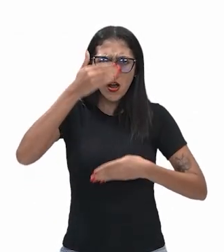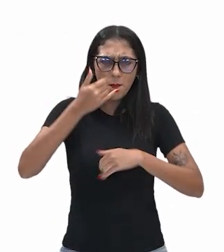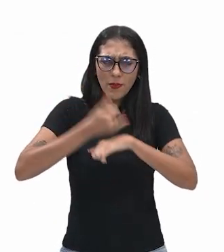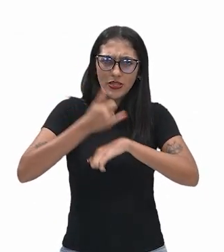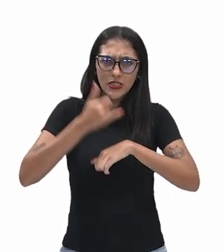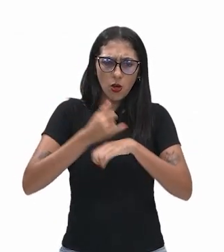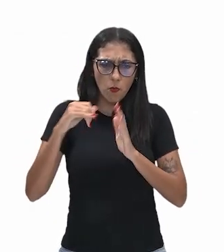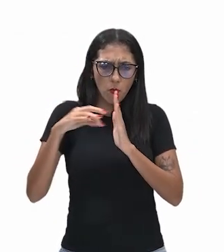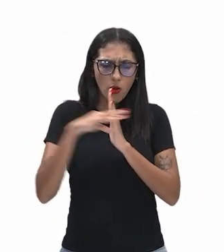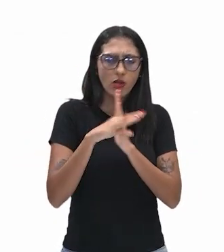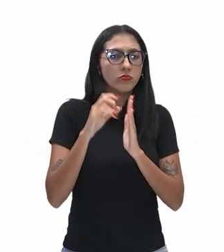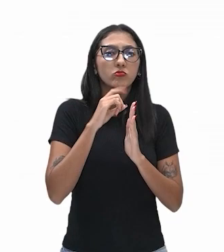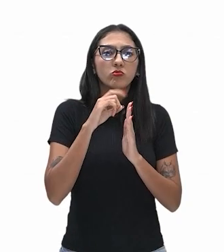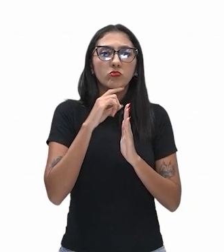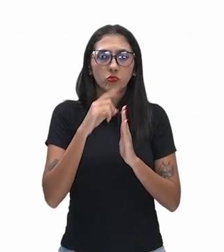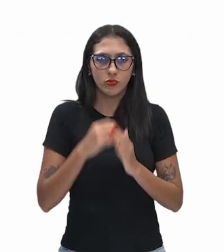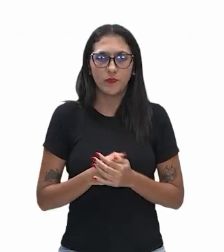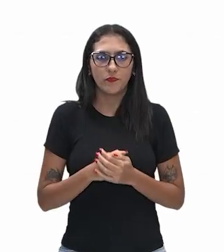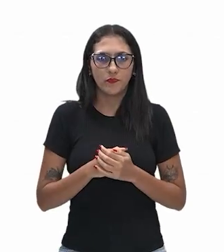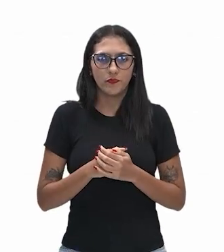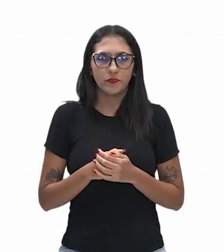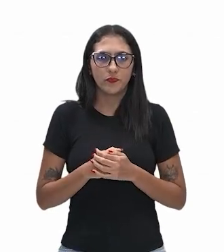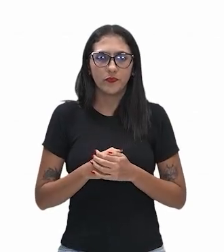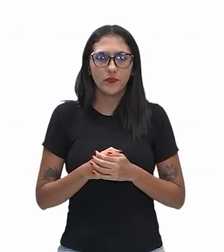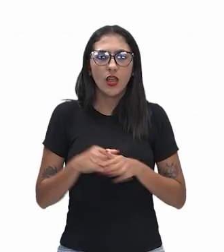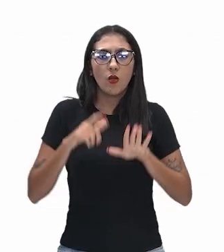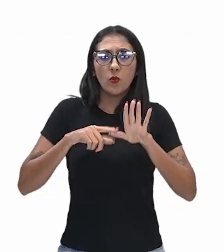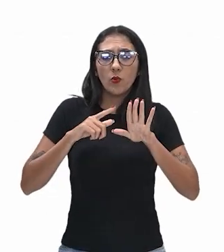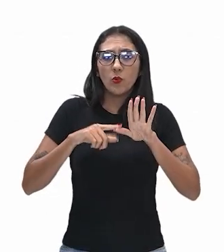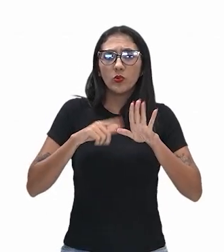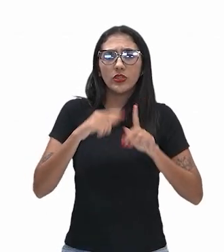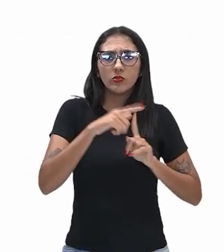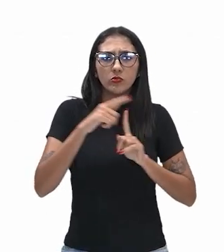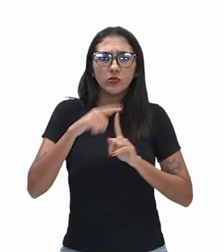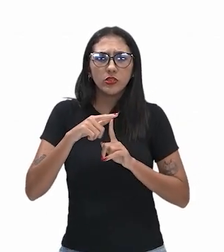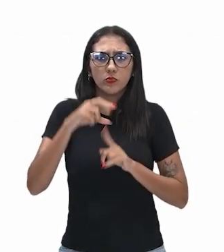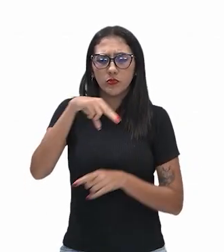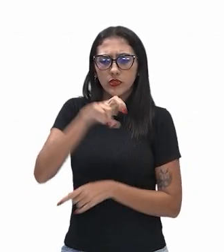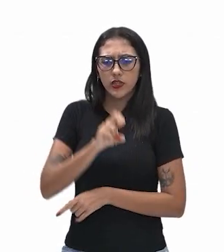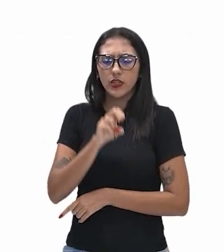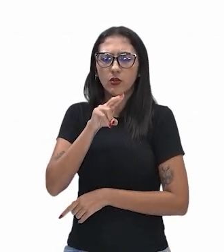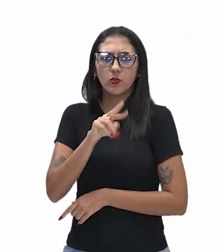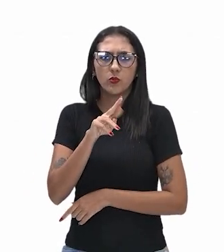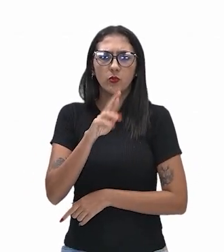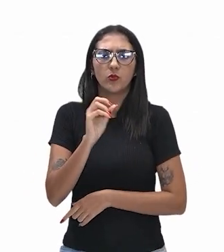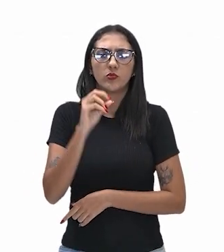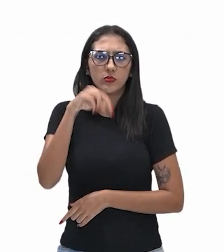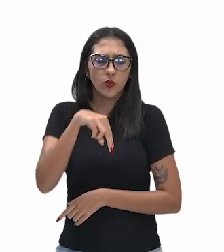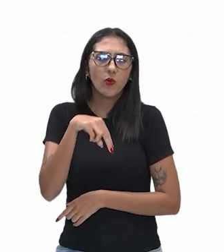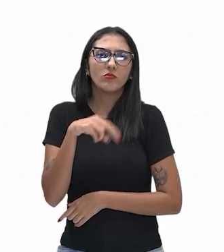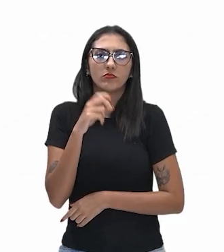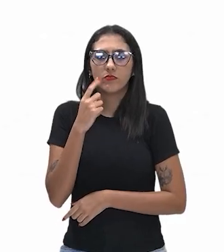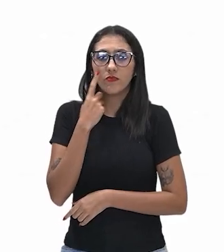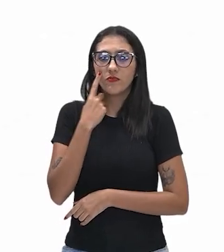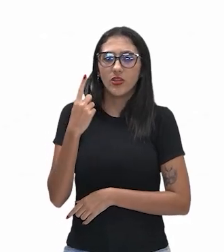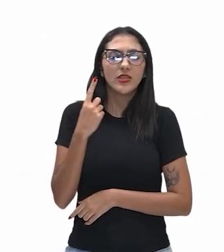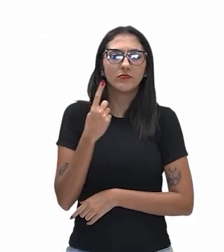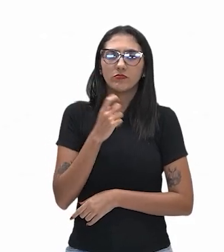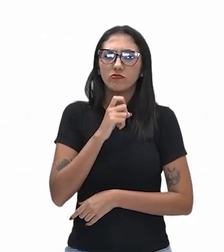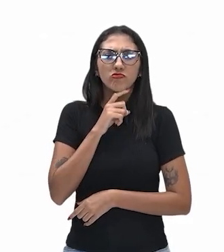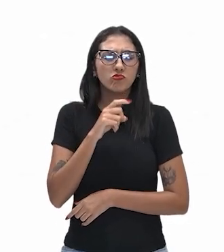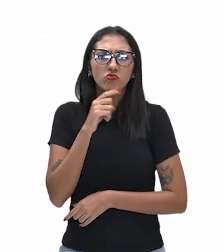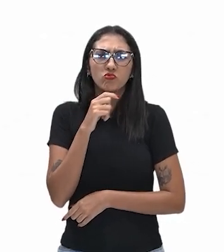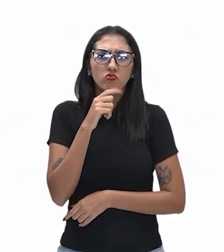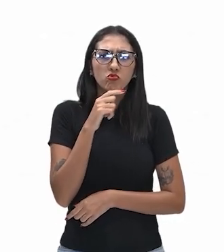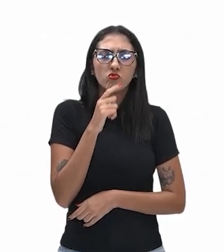corpo, conseguem passar pela placa de aço, mas se fosse uma parede de concreto, essa partícula não iria passar, tá?